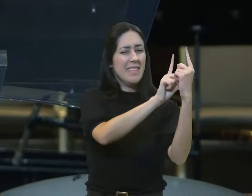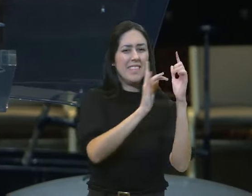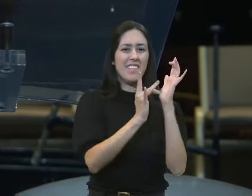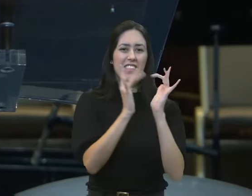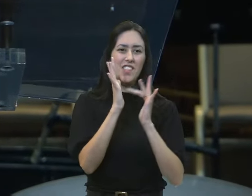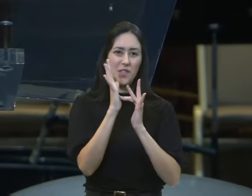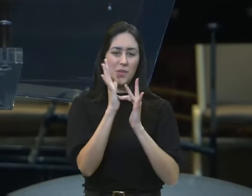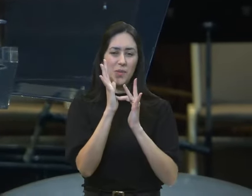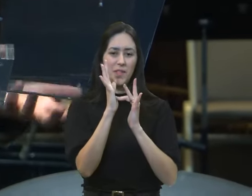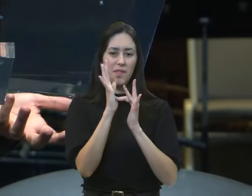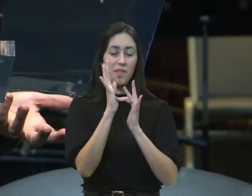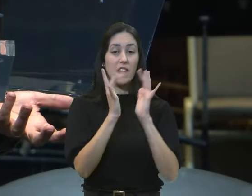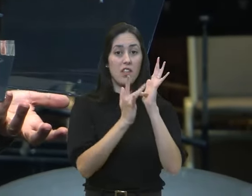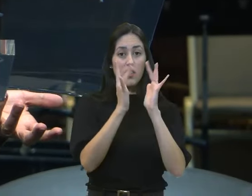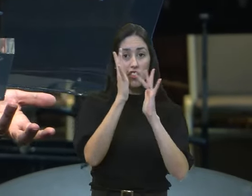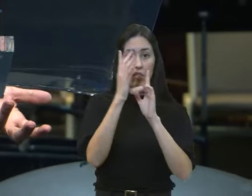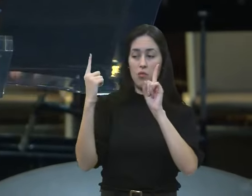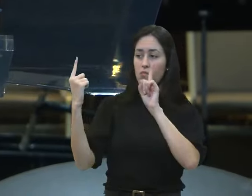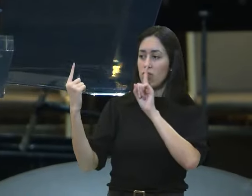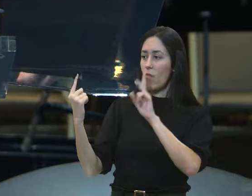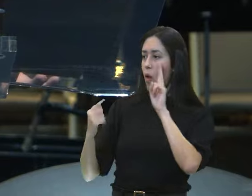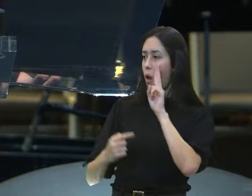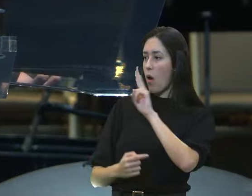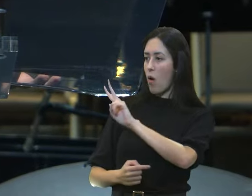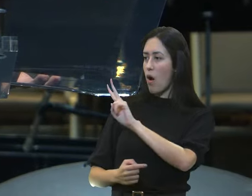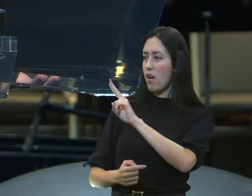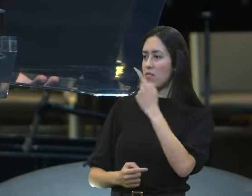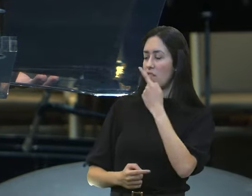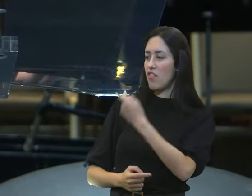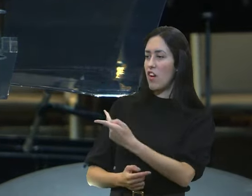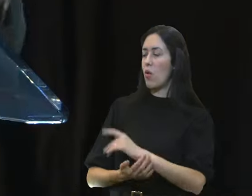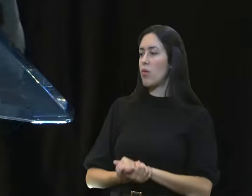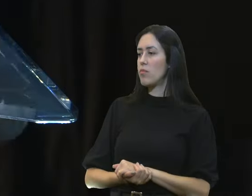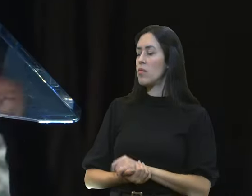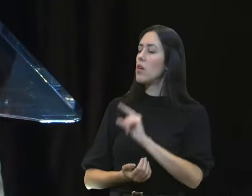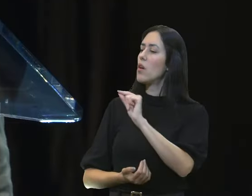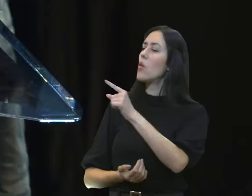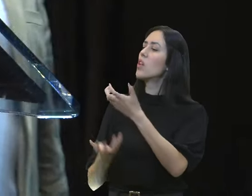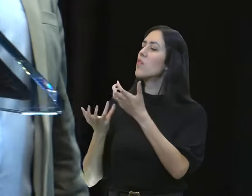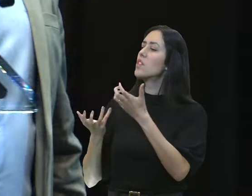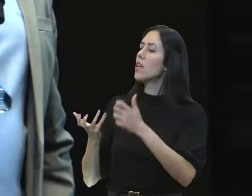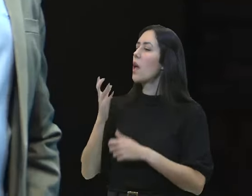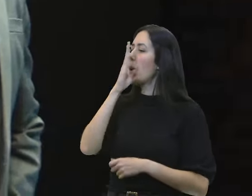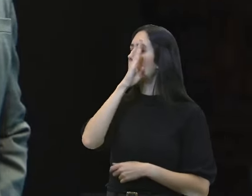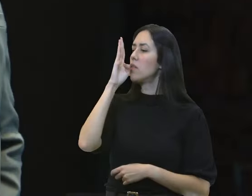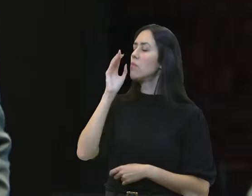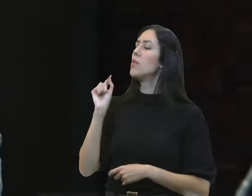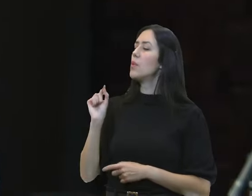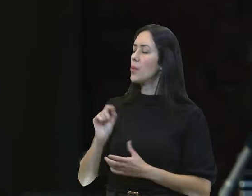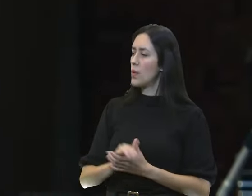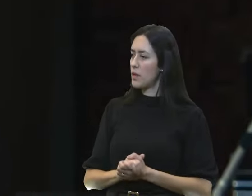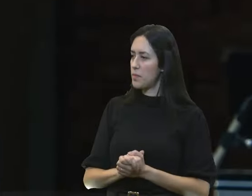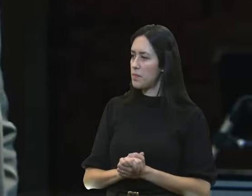Jesus olha para ele e diz: o que você quer que eu te faça?